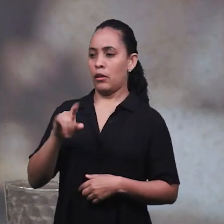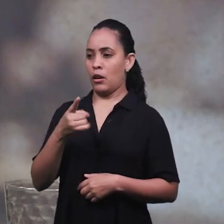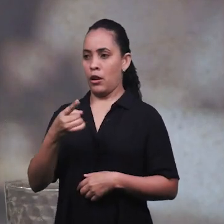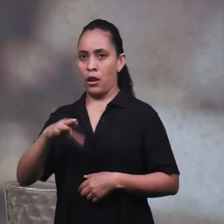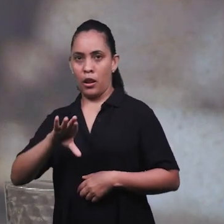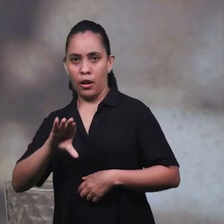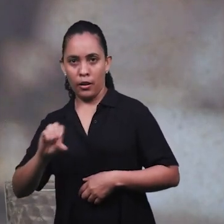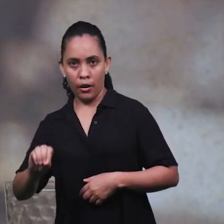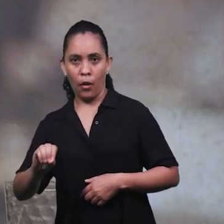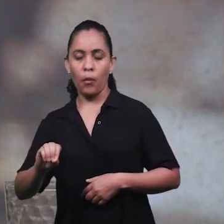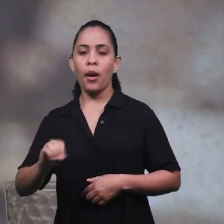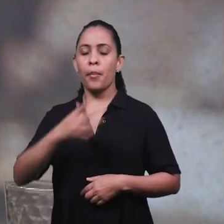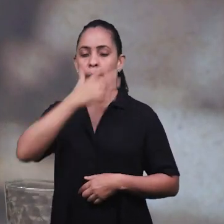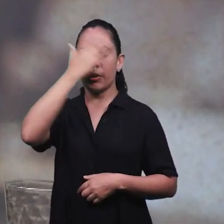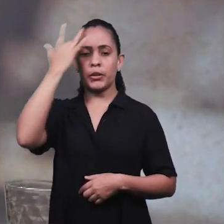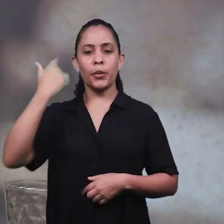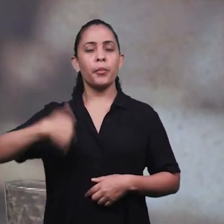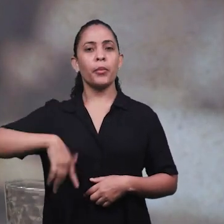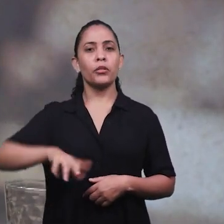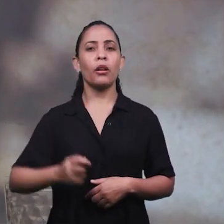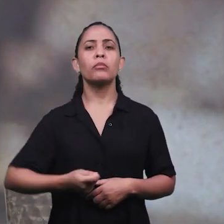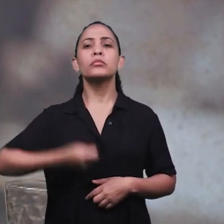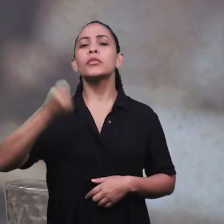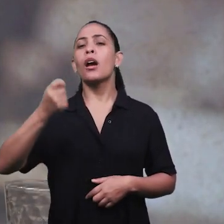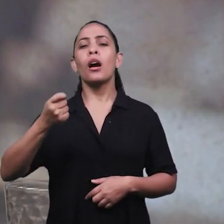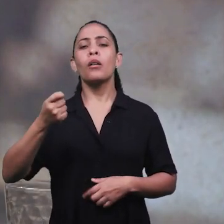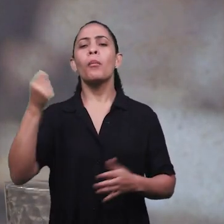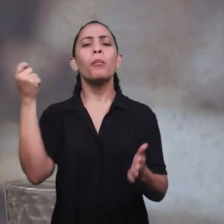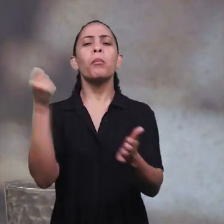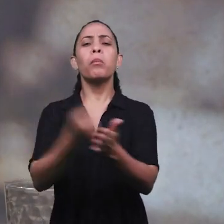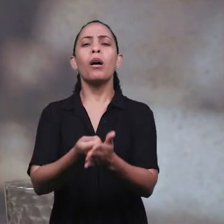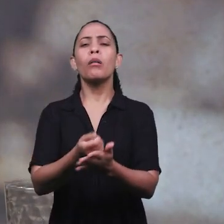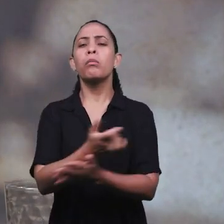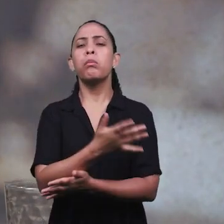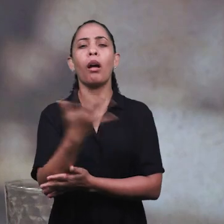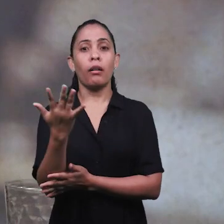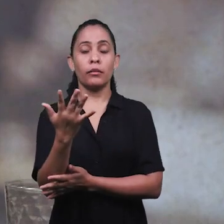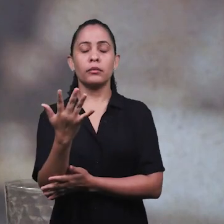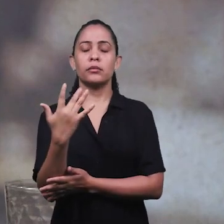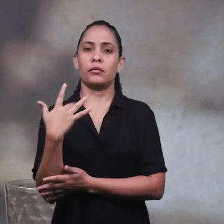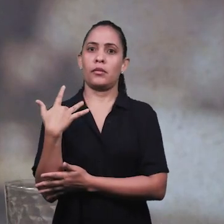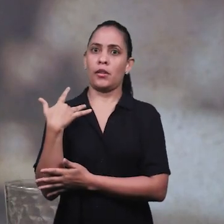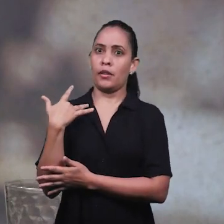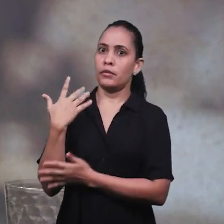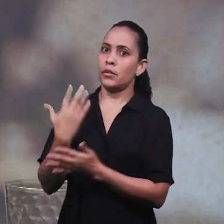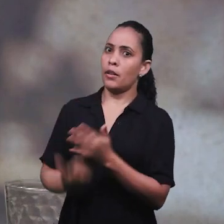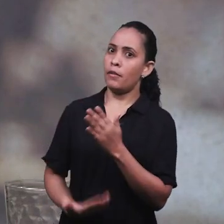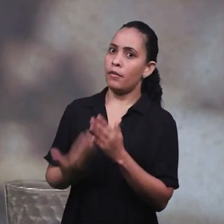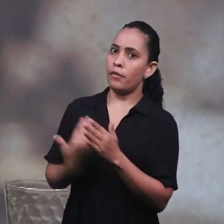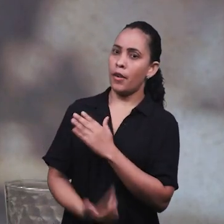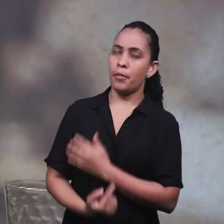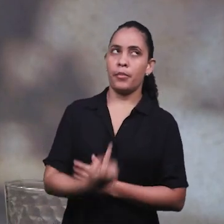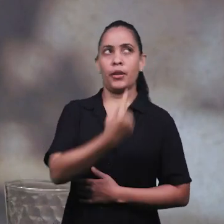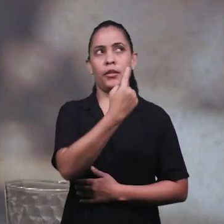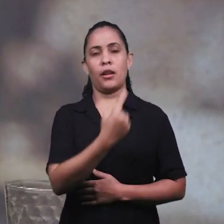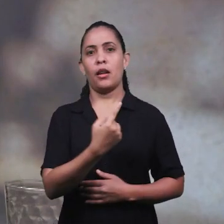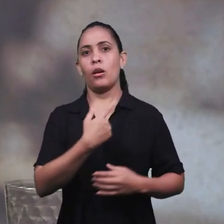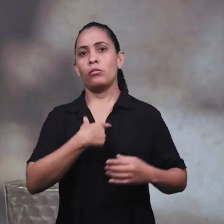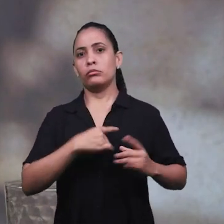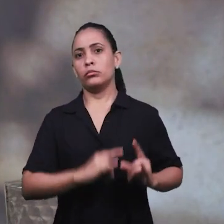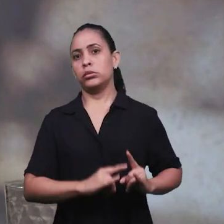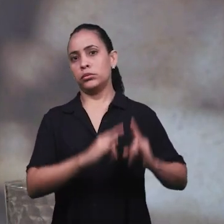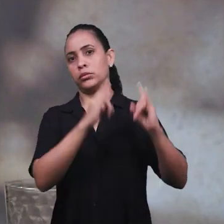pode dar um lance sobre o seu imóvel e pode adquirir o seu imóvel. Então você vai perder a propriedade do seu